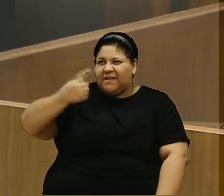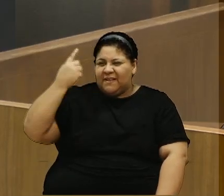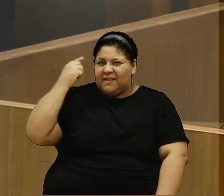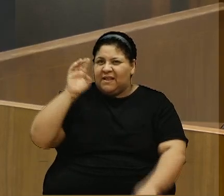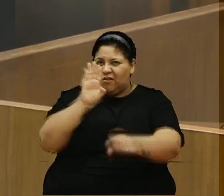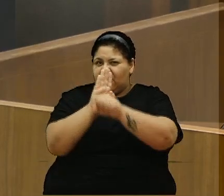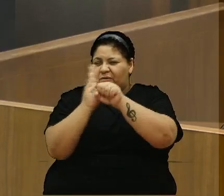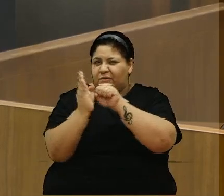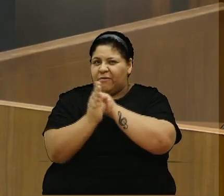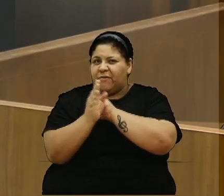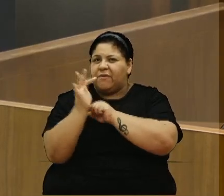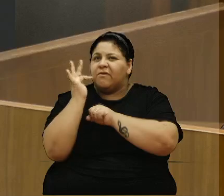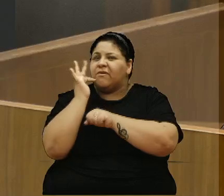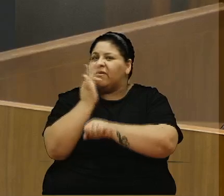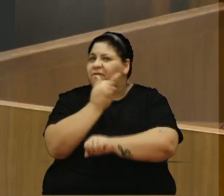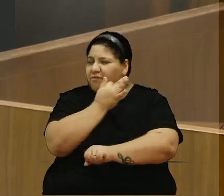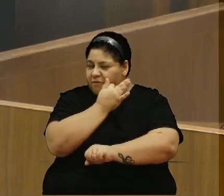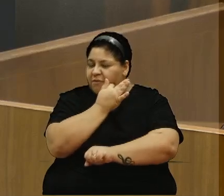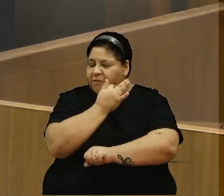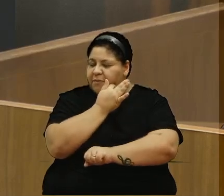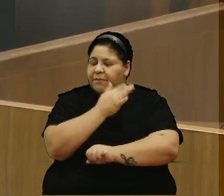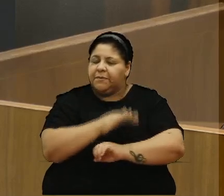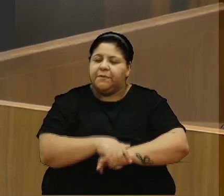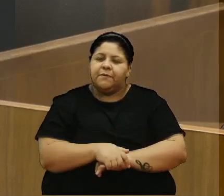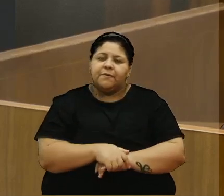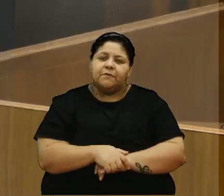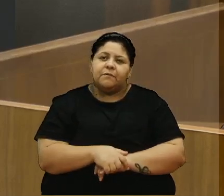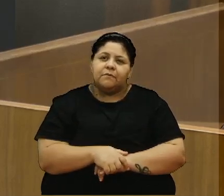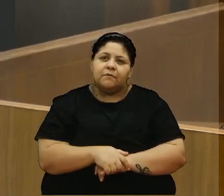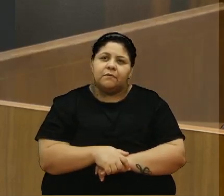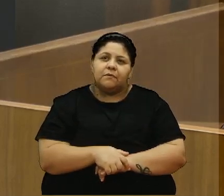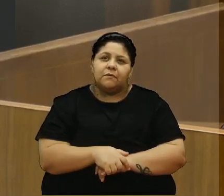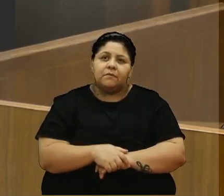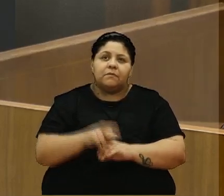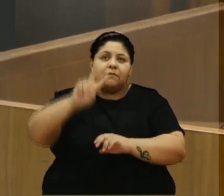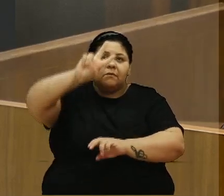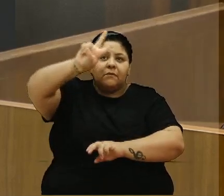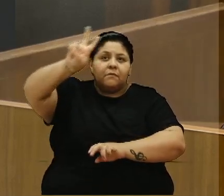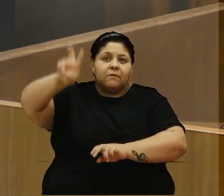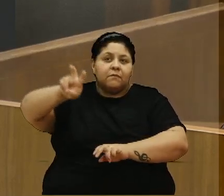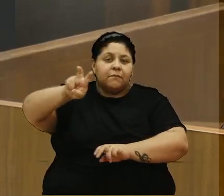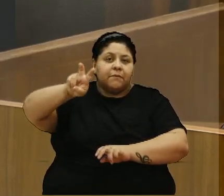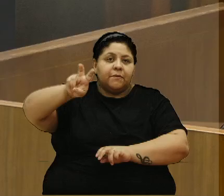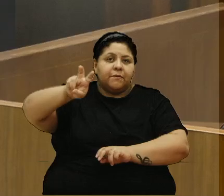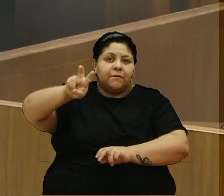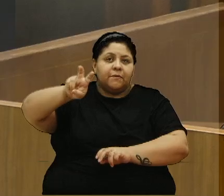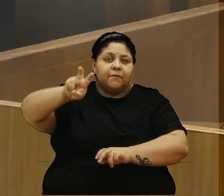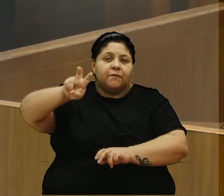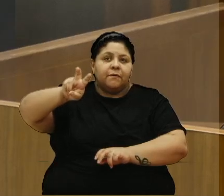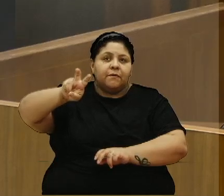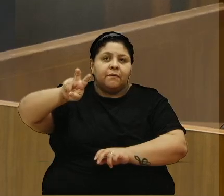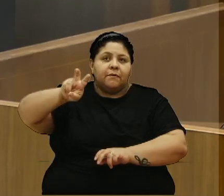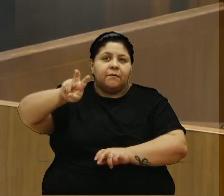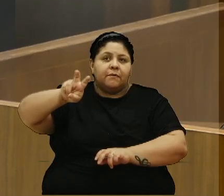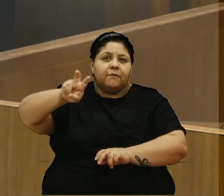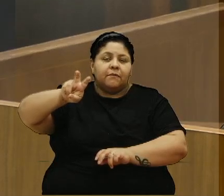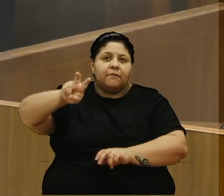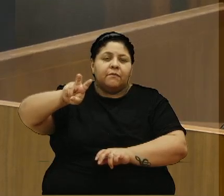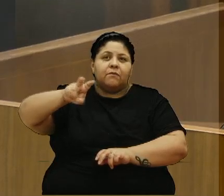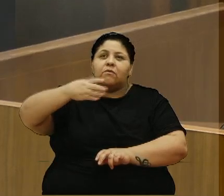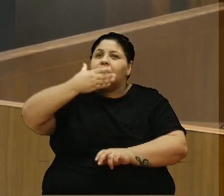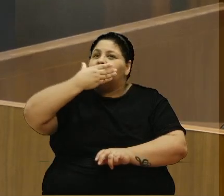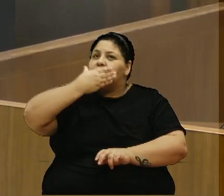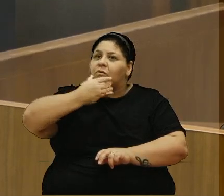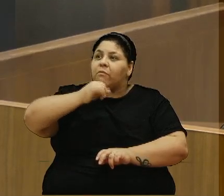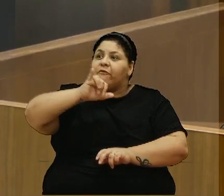Forqueta, da Escola José Generosi. Abre aspas, a pessoa falando, o homem falando